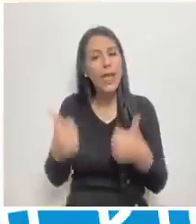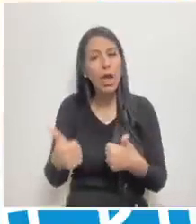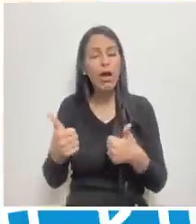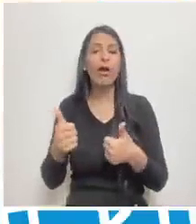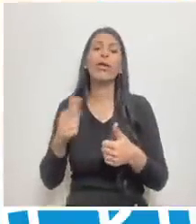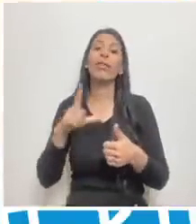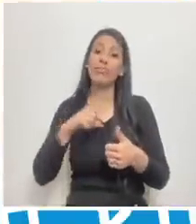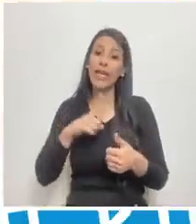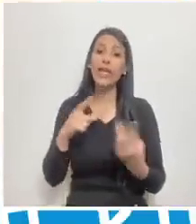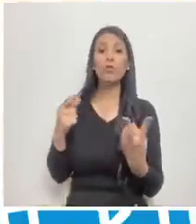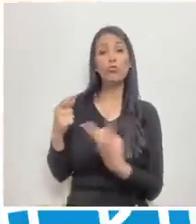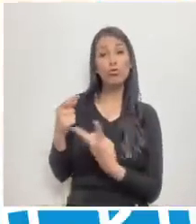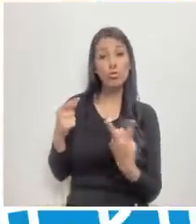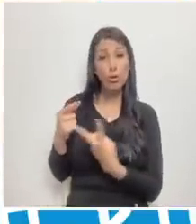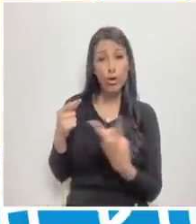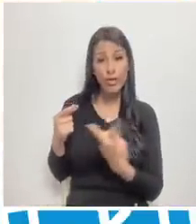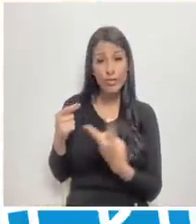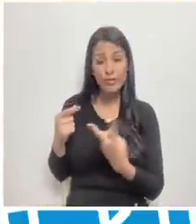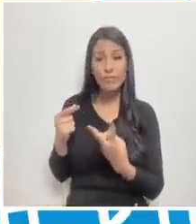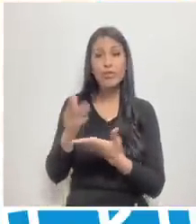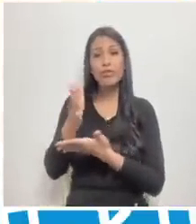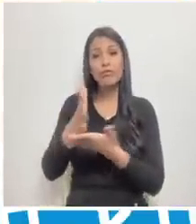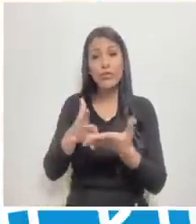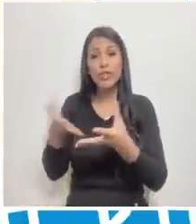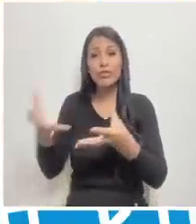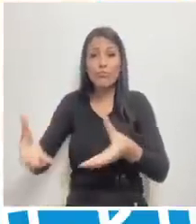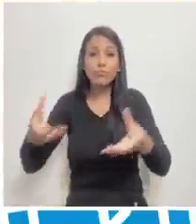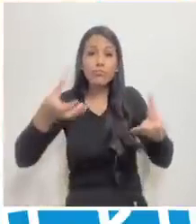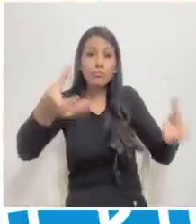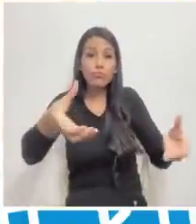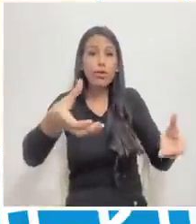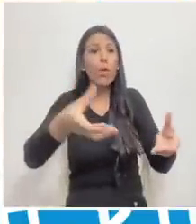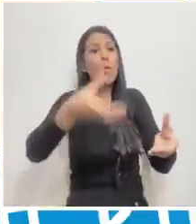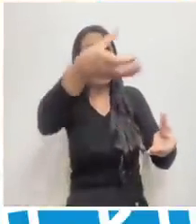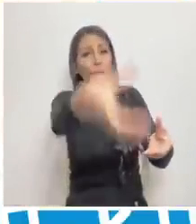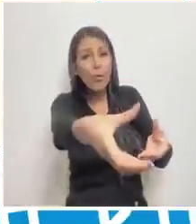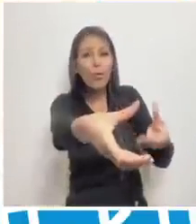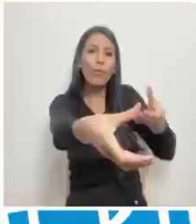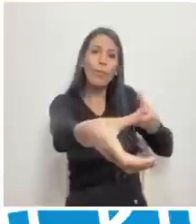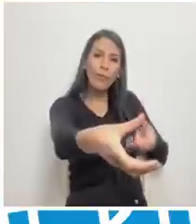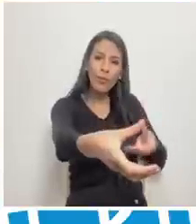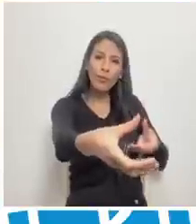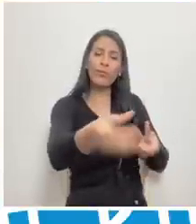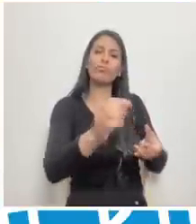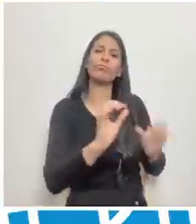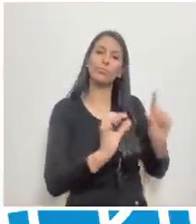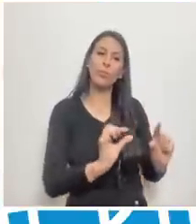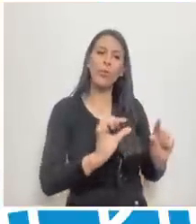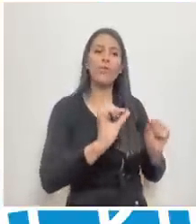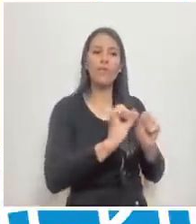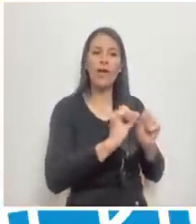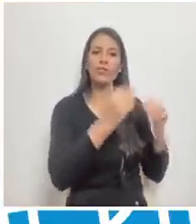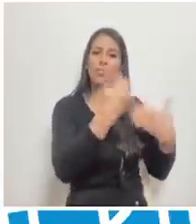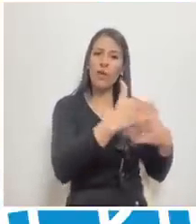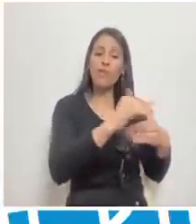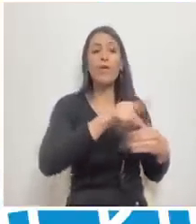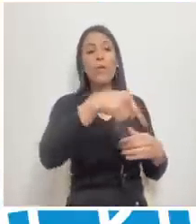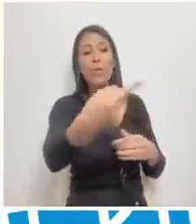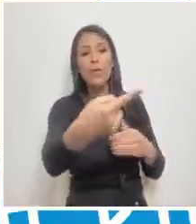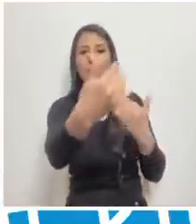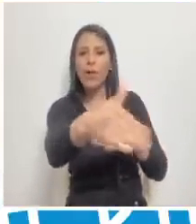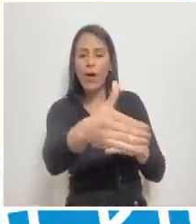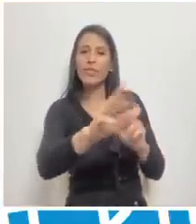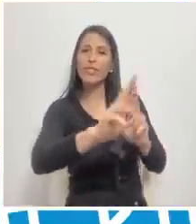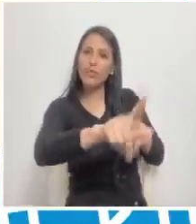disse, aleatoriamente. Essa é uma proposta possível, né? Considerando a